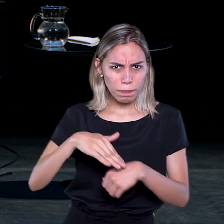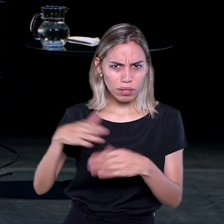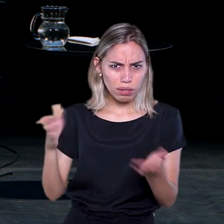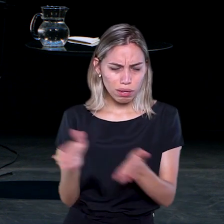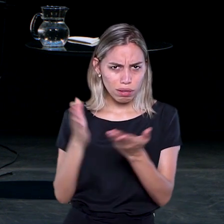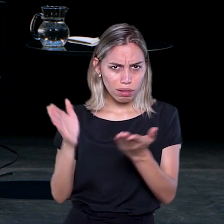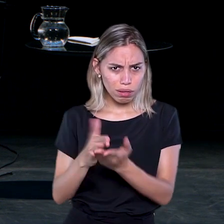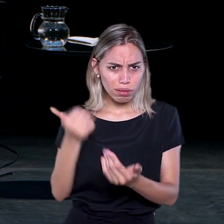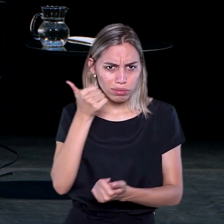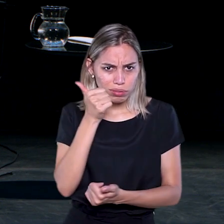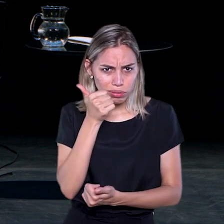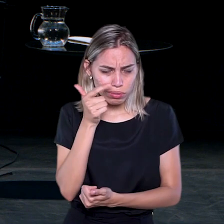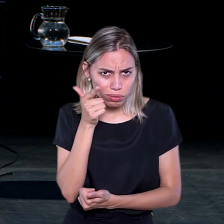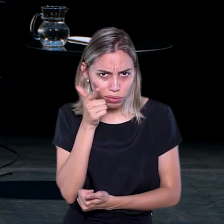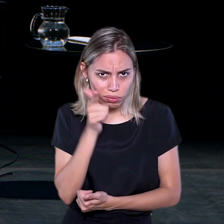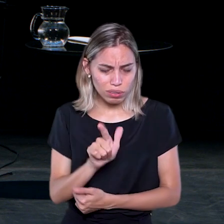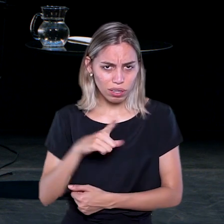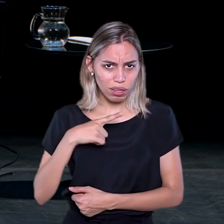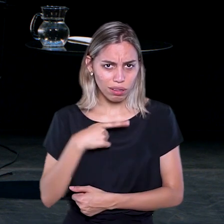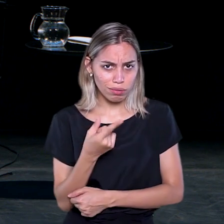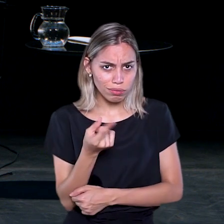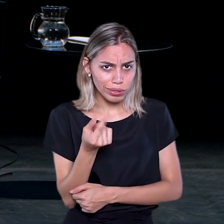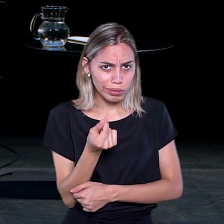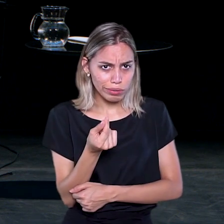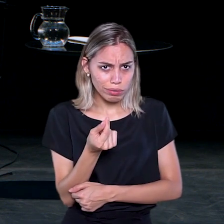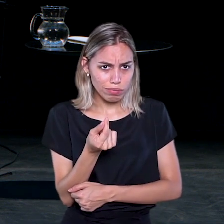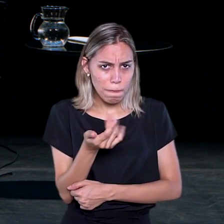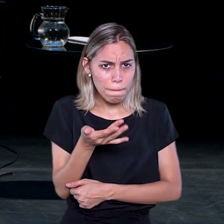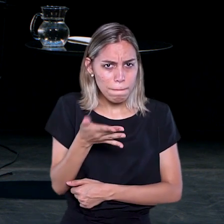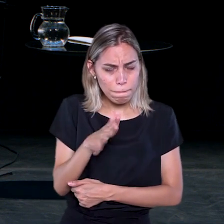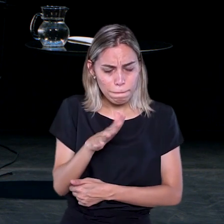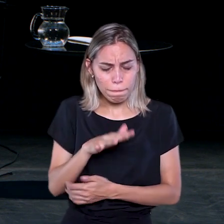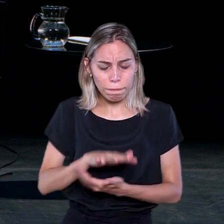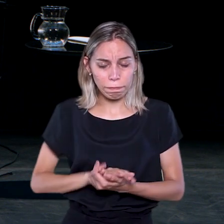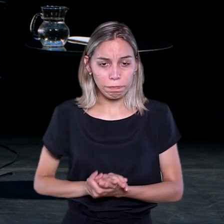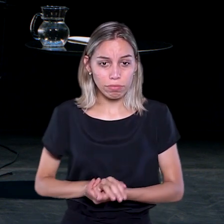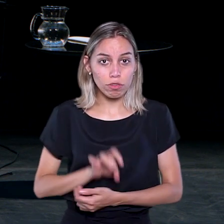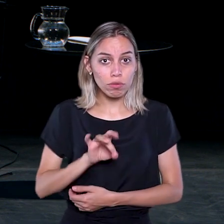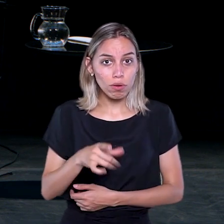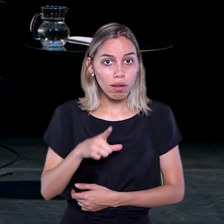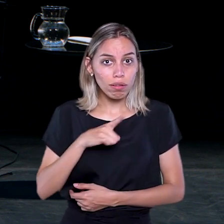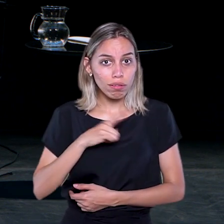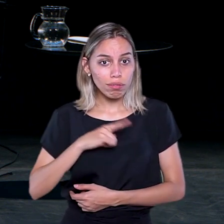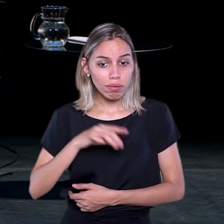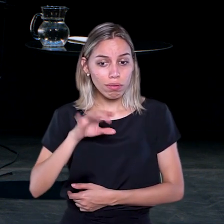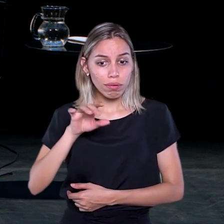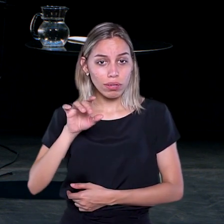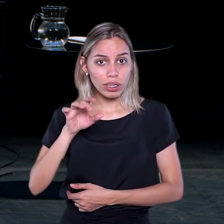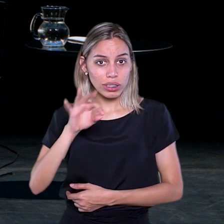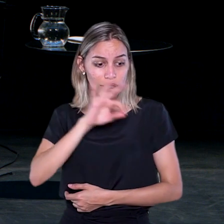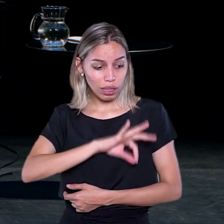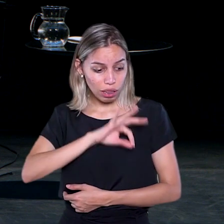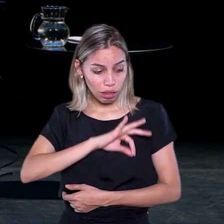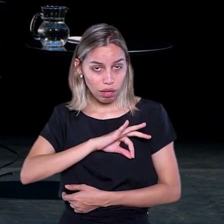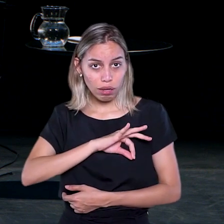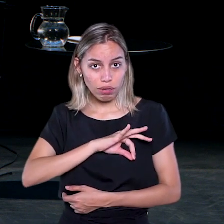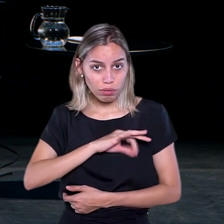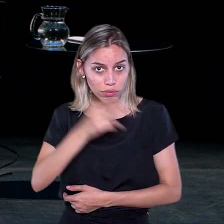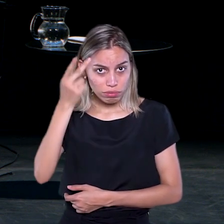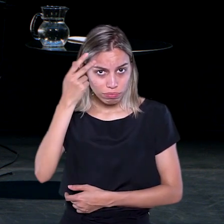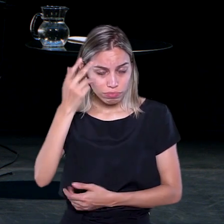média. Aí eu ainda brinco assim, não é para ficar rico, não. É só para atingir a renda média.